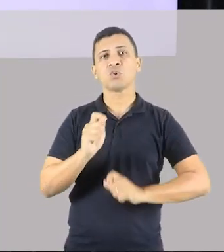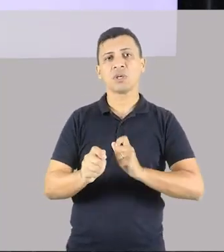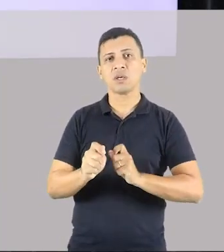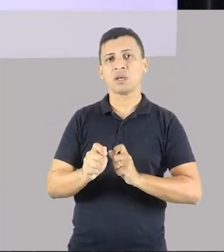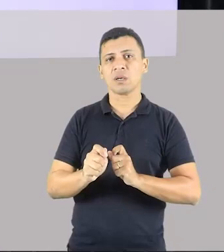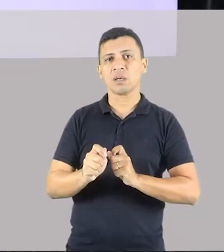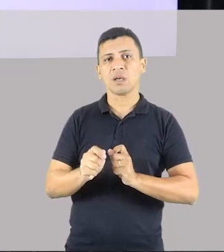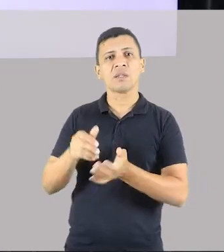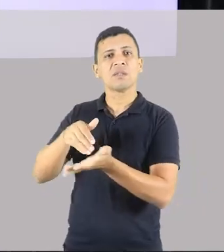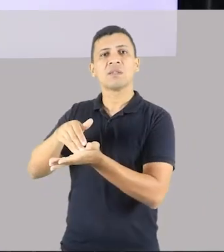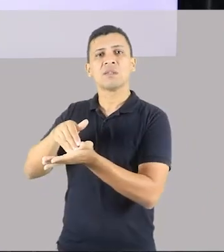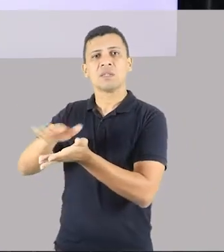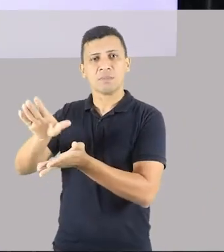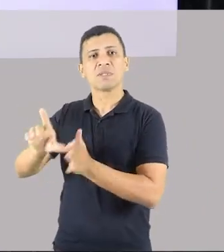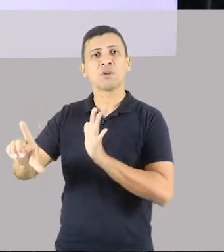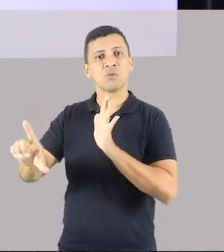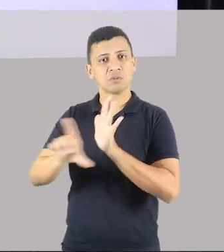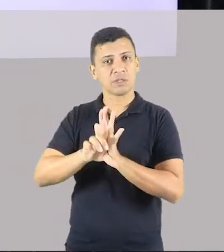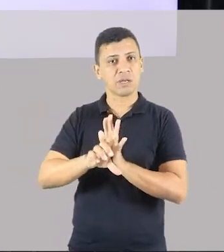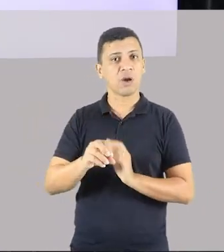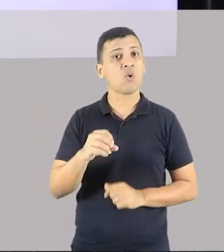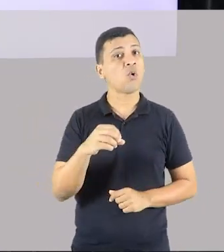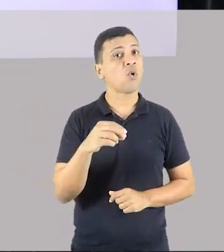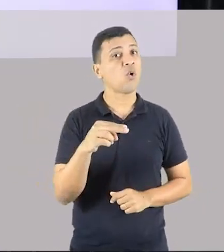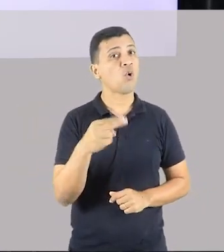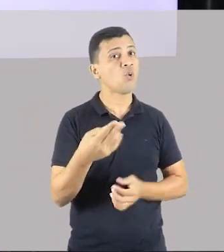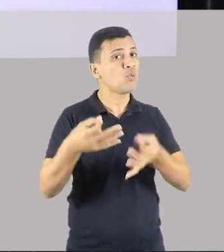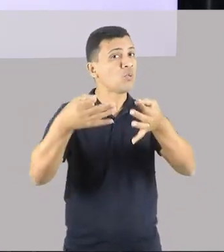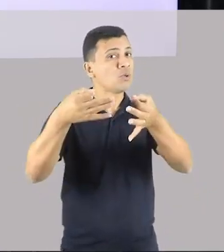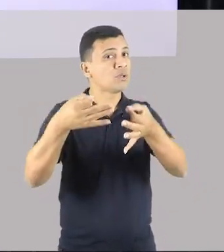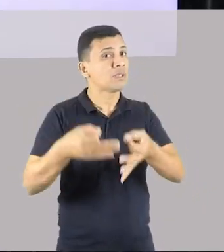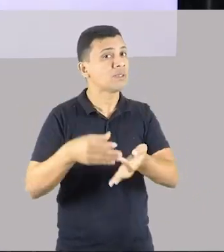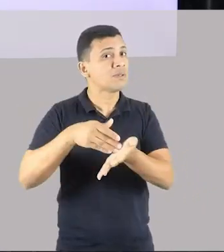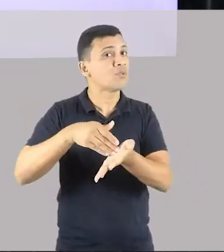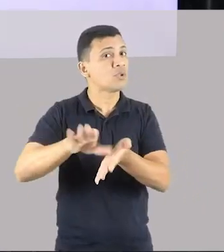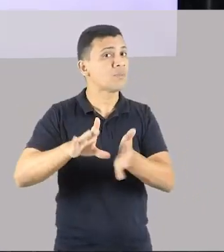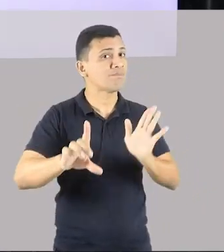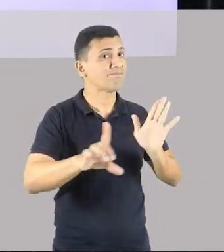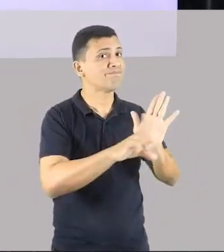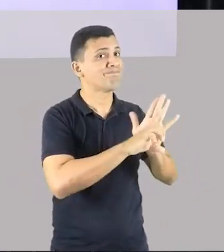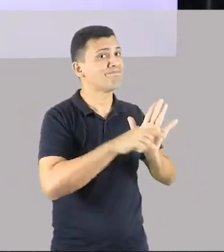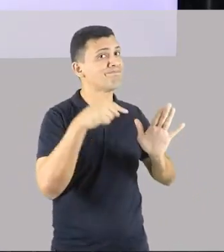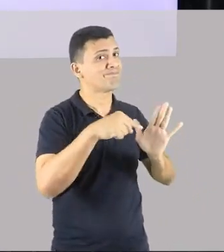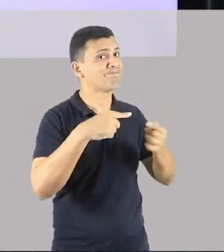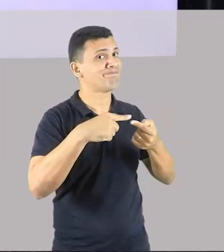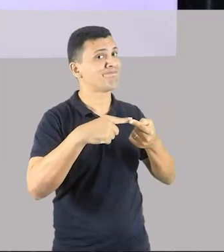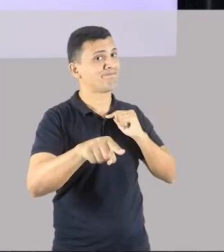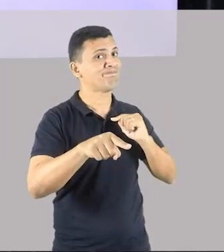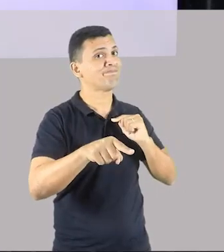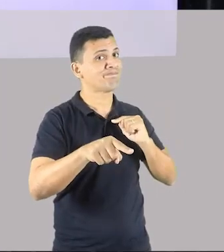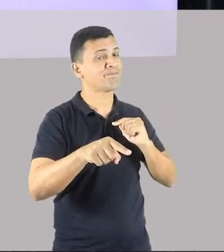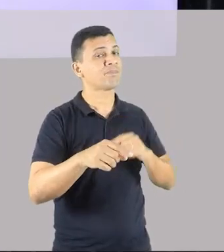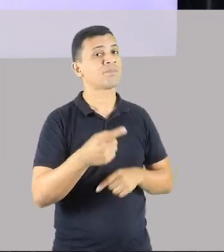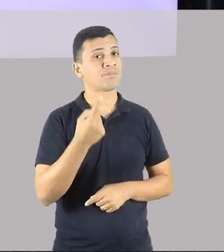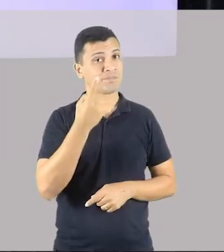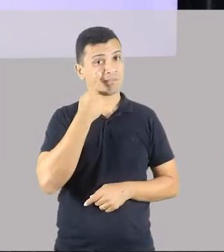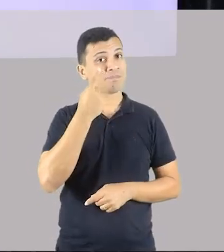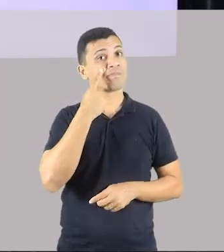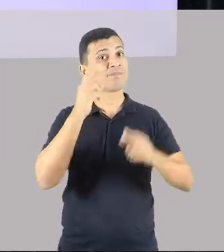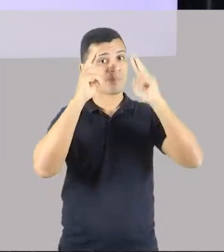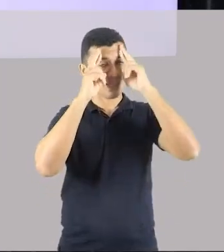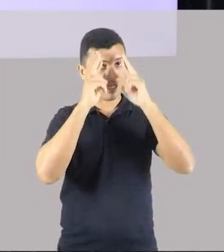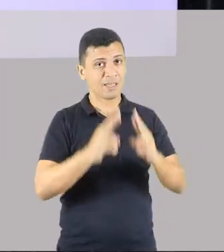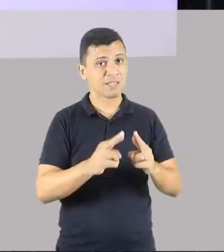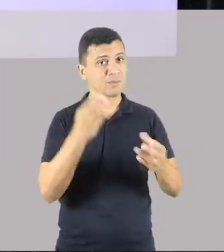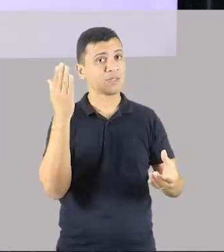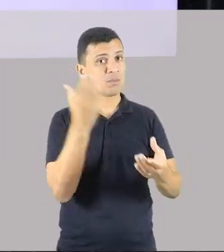foi legal ou foi ilegal, se respeitou ou não os procedimentos previstos na lei do processo administrativo. Na prática,